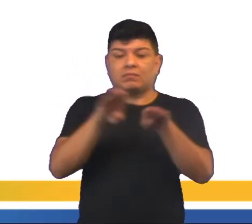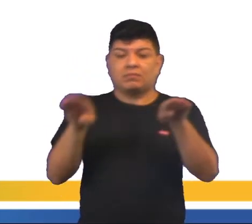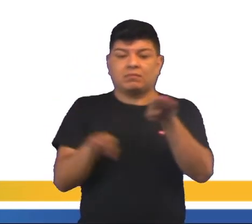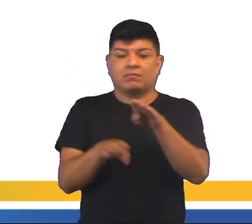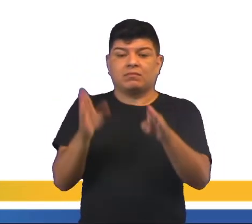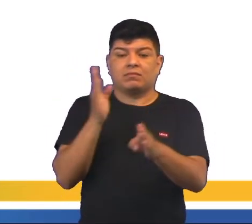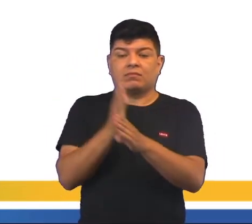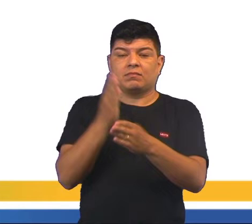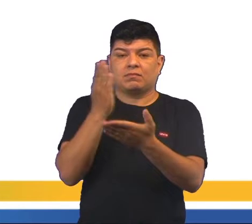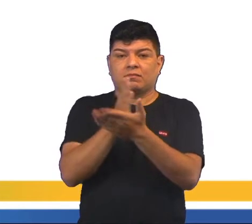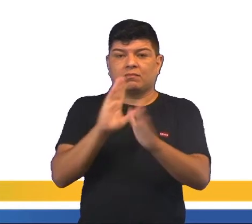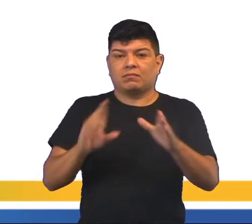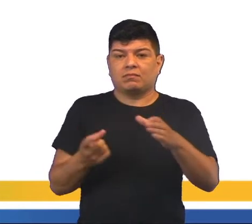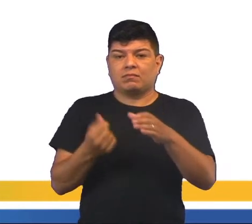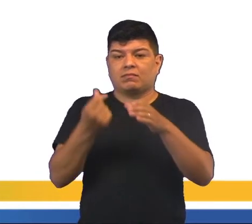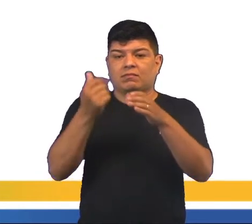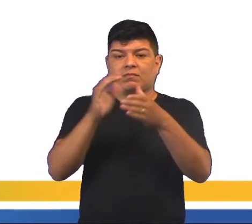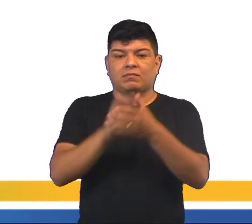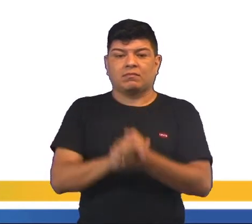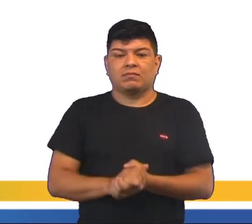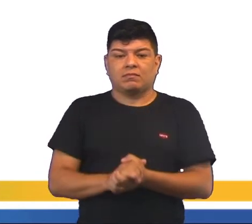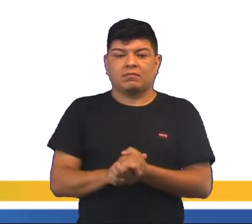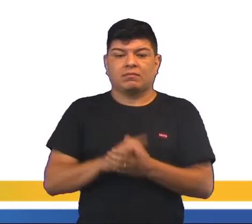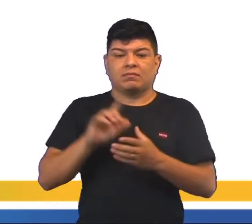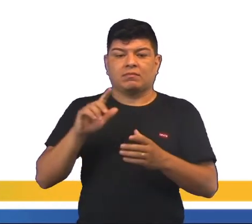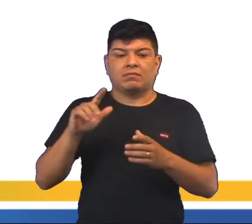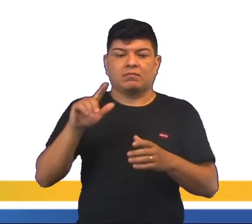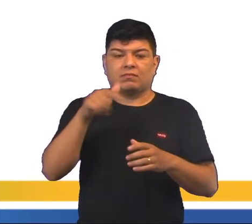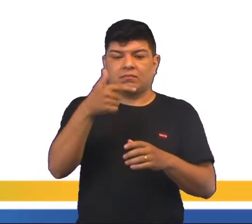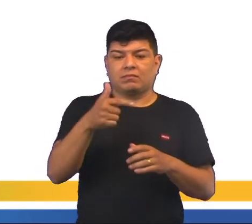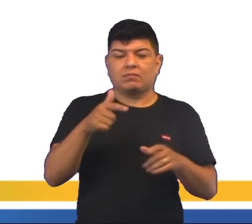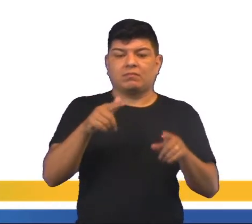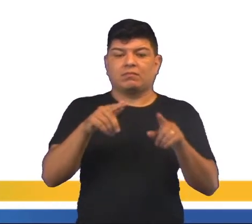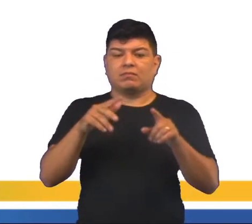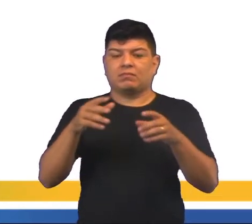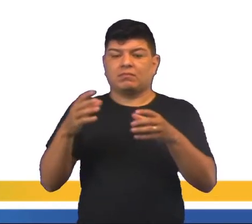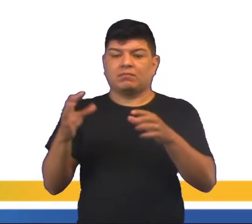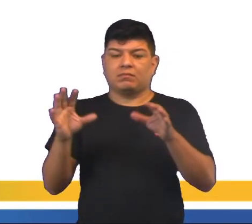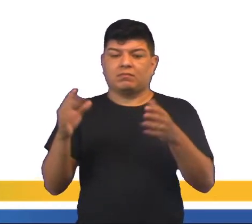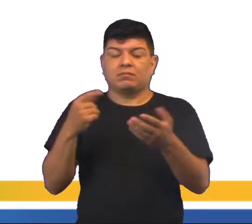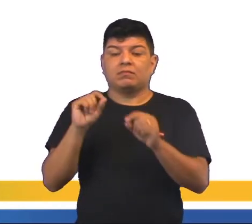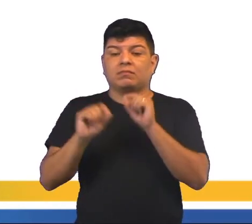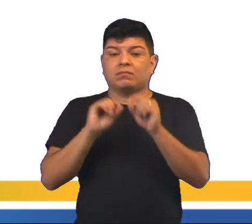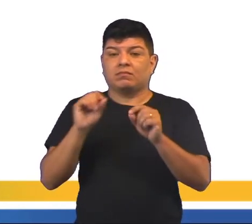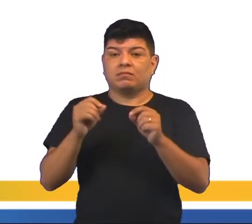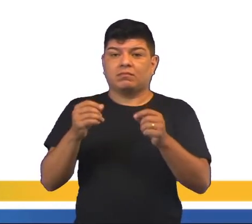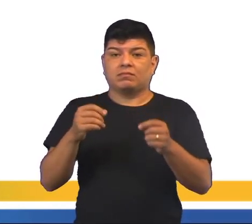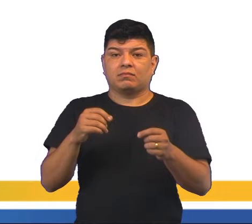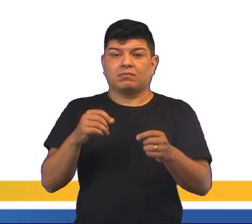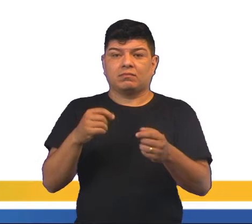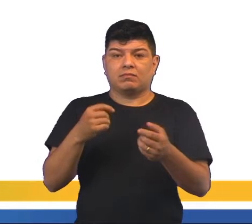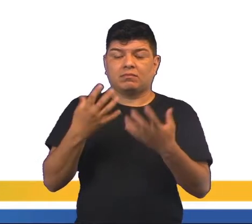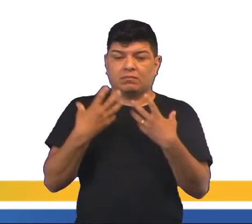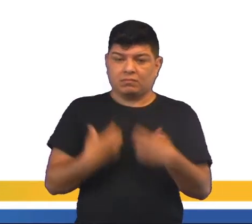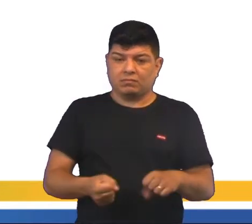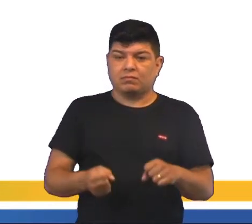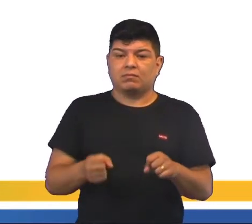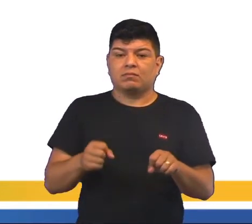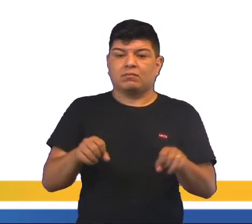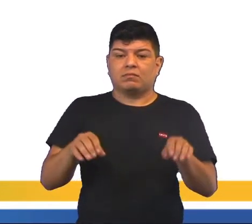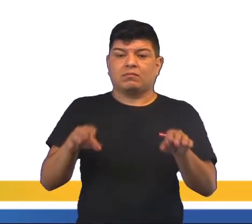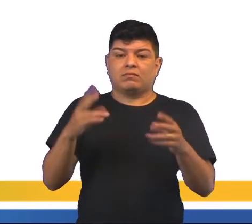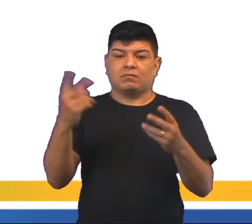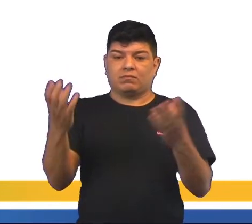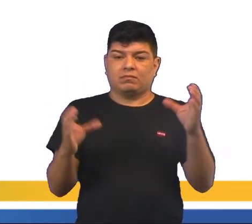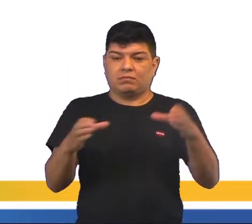desigualdade seria por meio da extinção do capitalismo. No utópico, a conciliação, né, existe conciliação entre as classes.